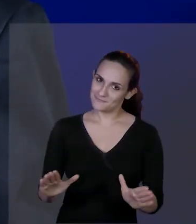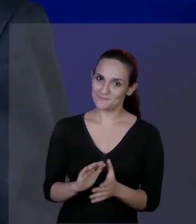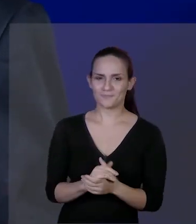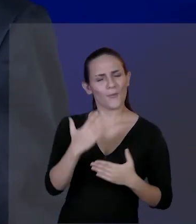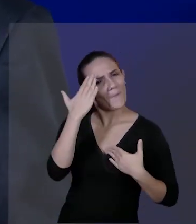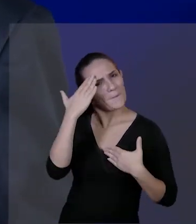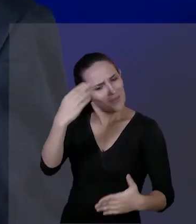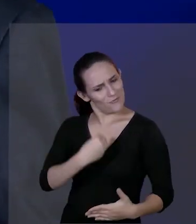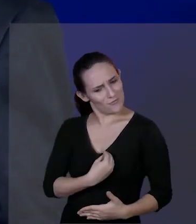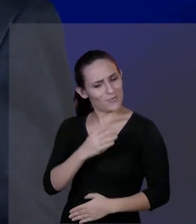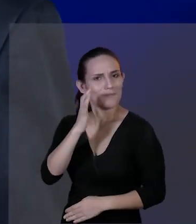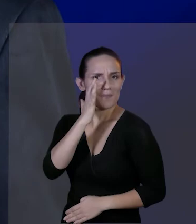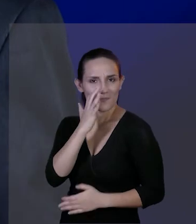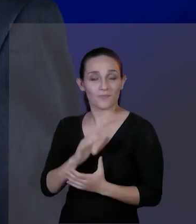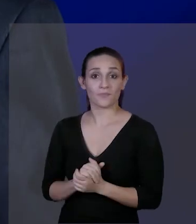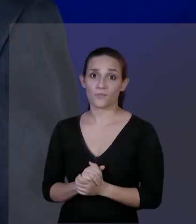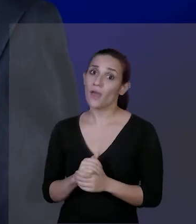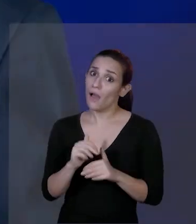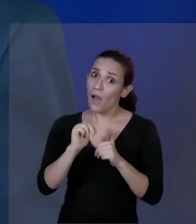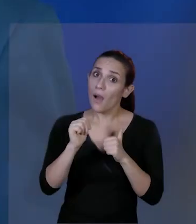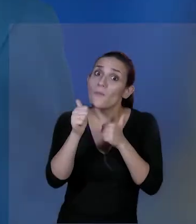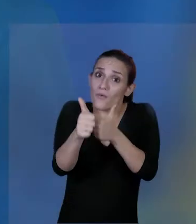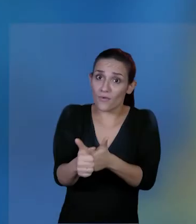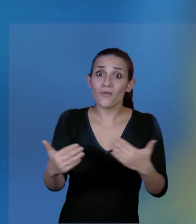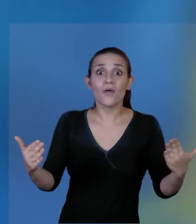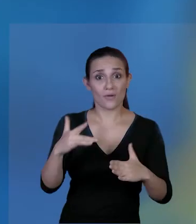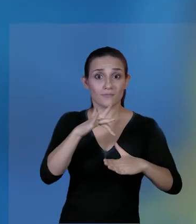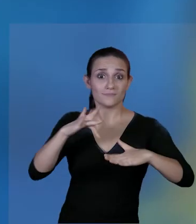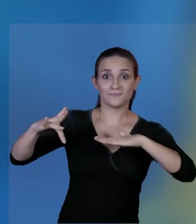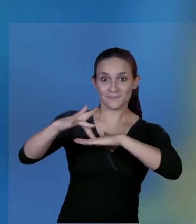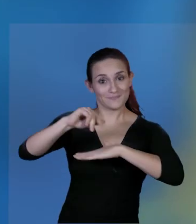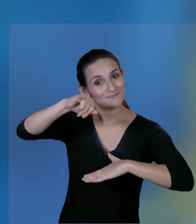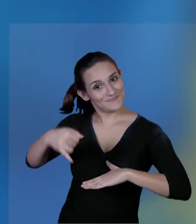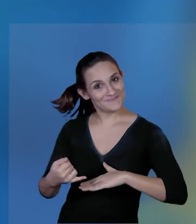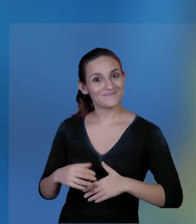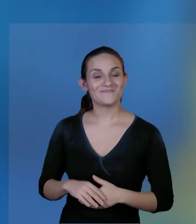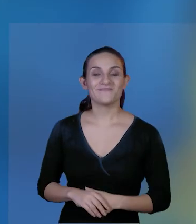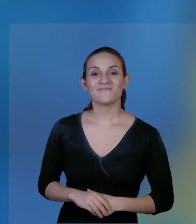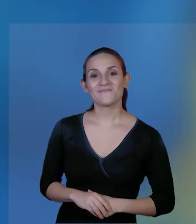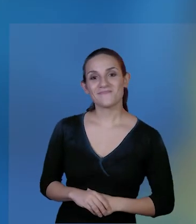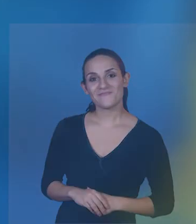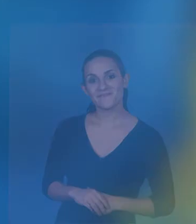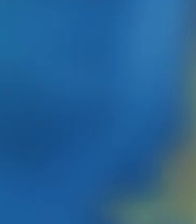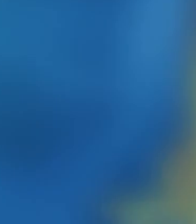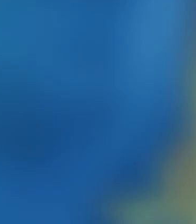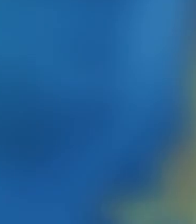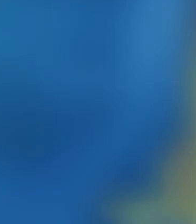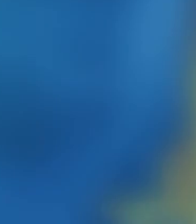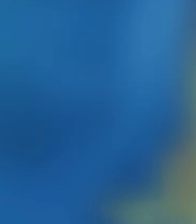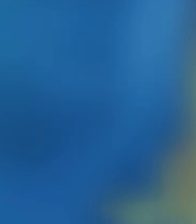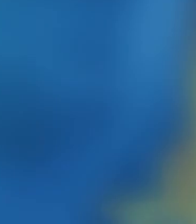Aberta fica por aqui. Obrigado pela sua companhia. Aproveite e siga as nossas redes sociais.